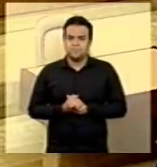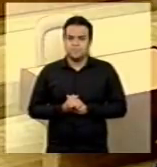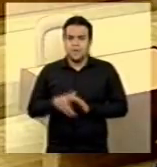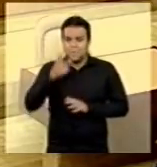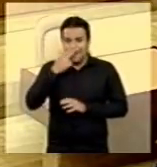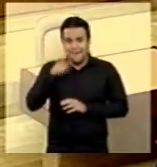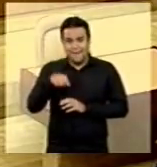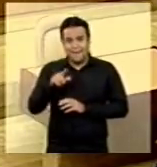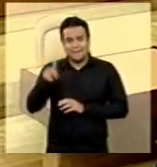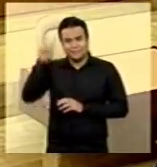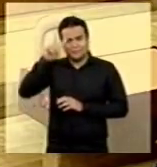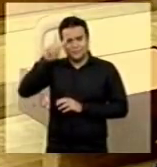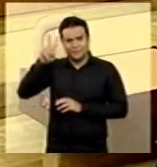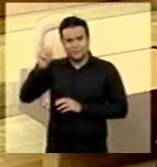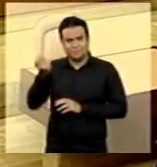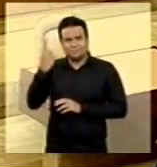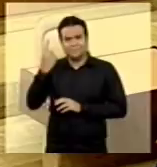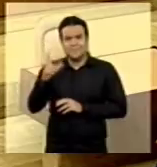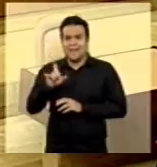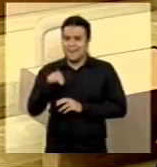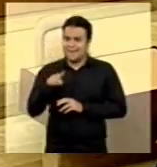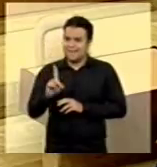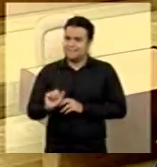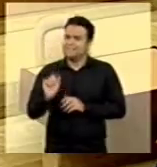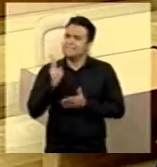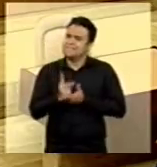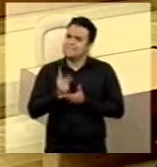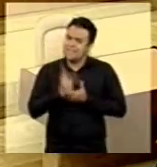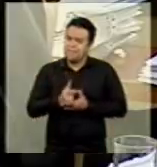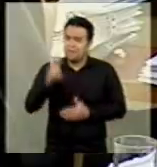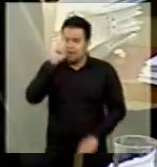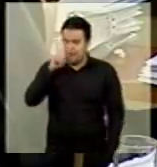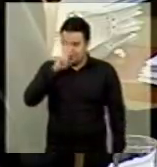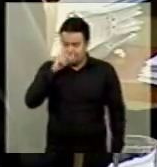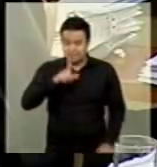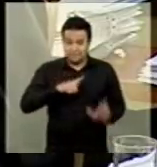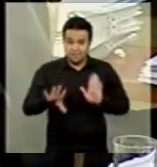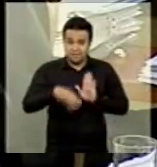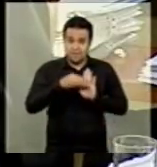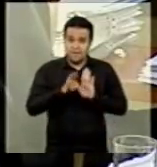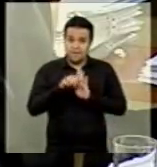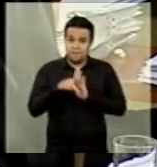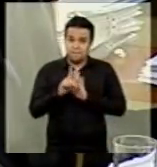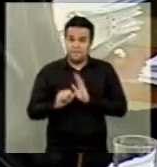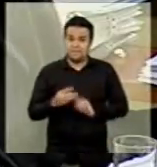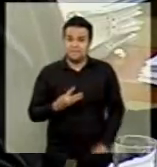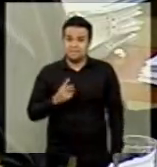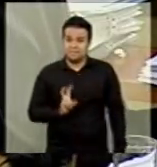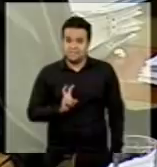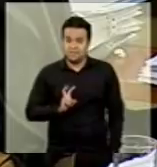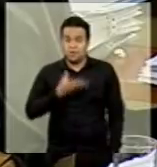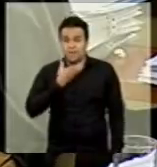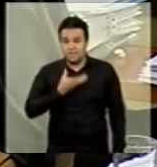lenda urbana, sempre lembrando que até a emenda constitucional 35 de dezembro de